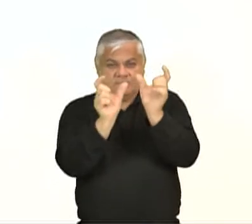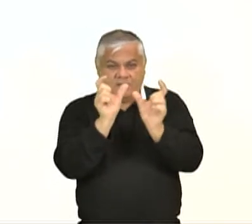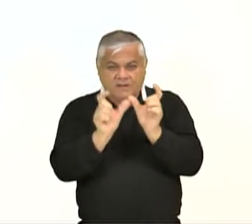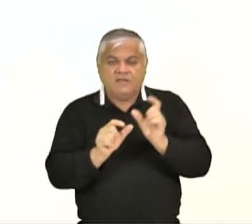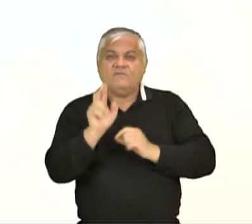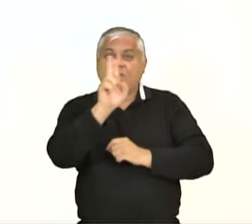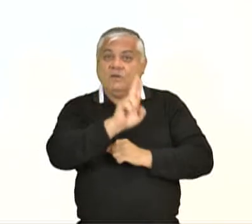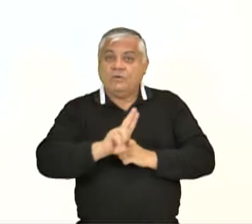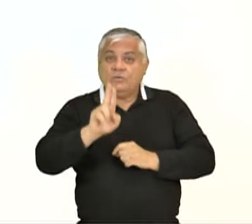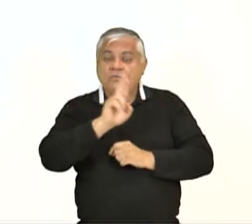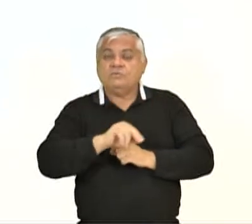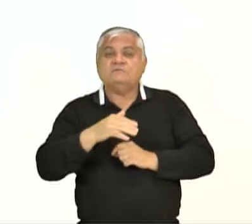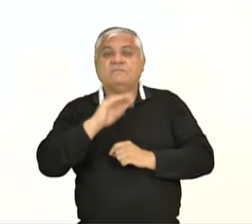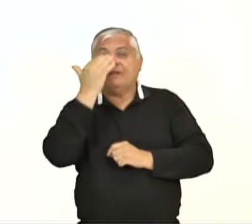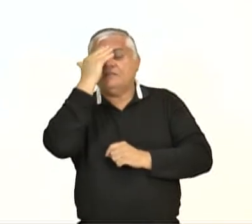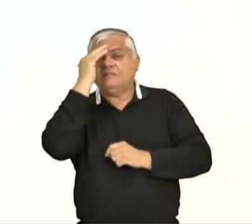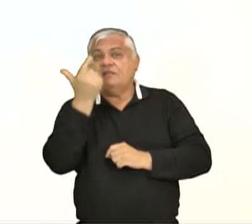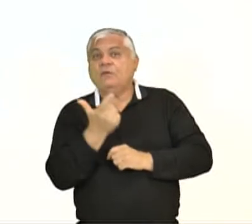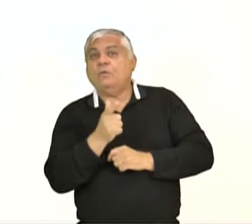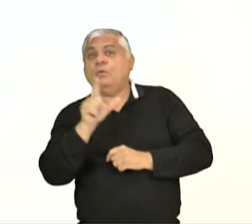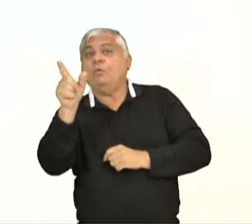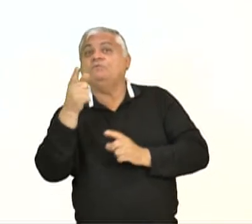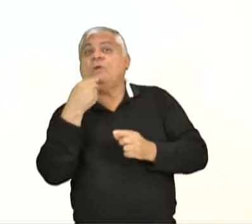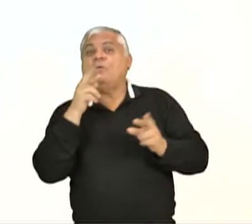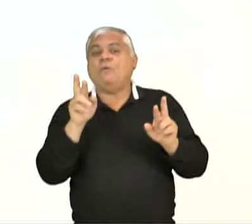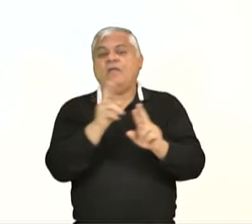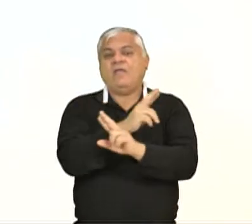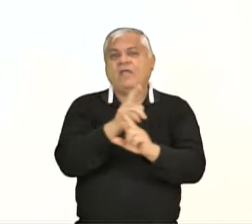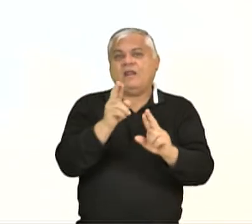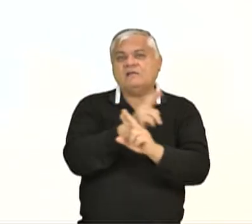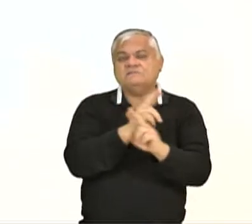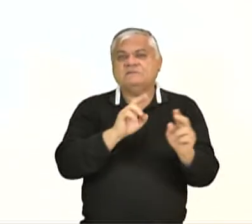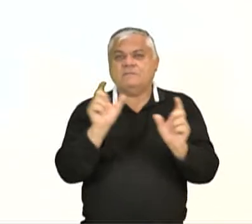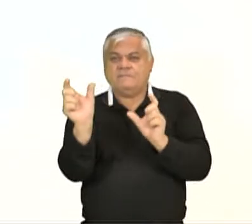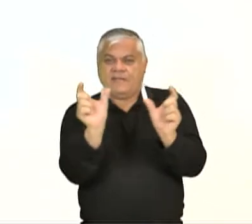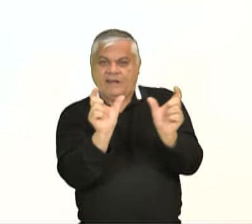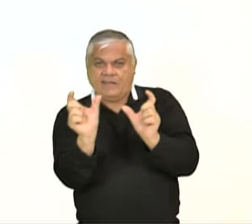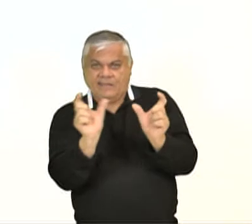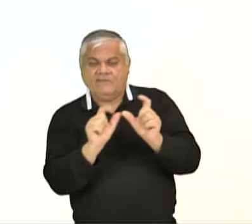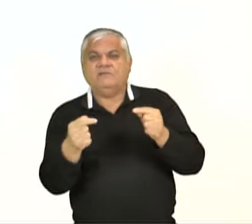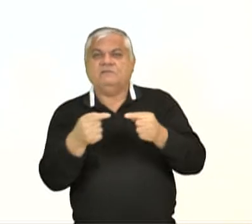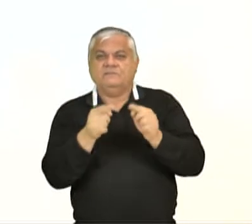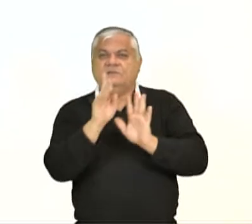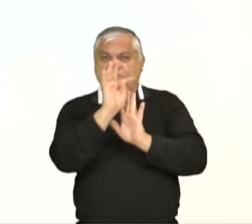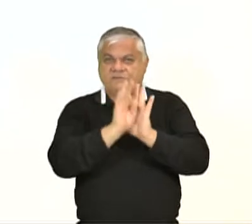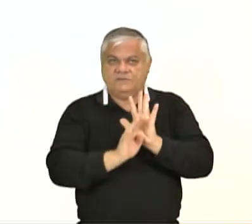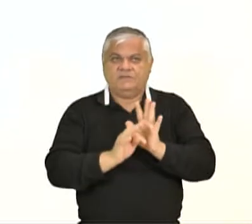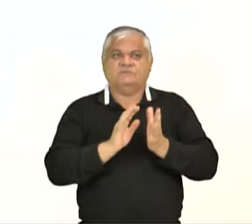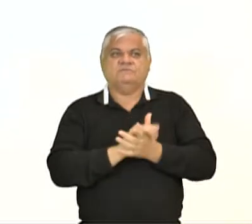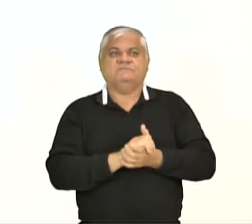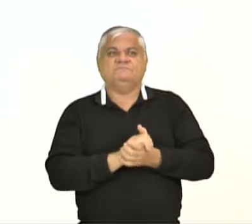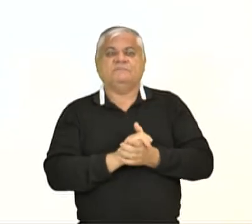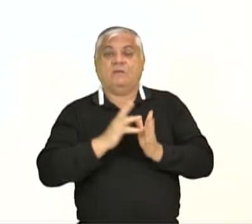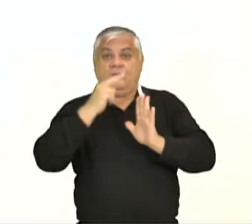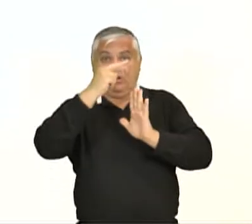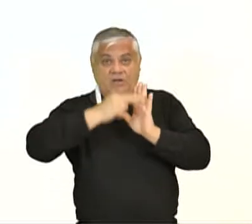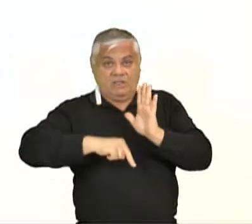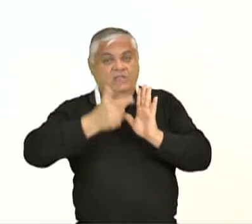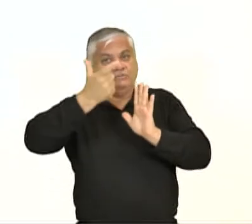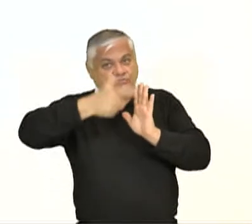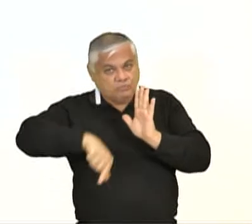para retomar outras ou estabelecer relações e conexões entre palavras e partes do texto. Releia o texto